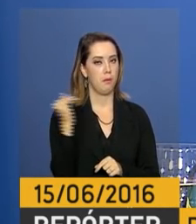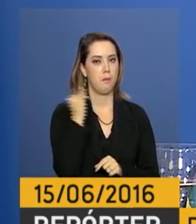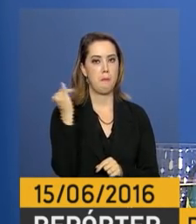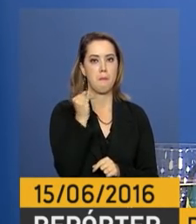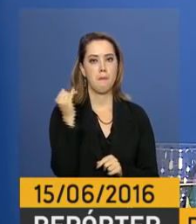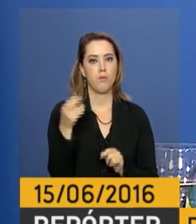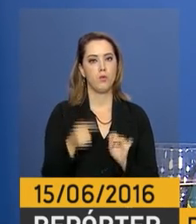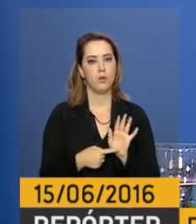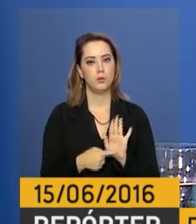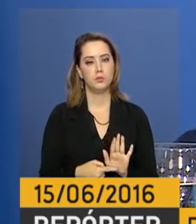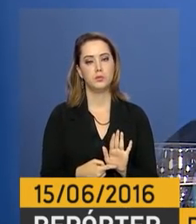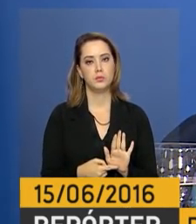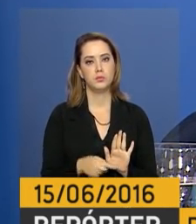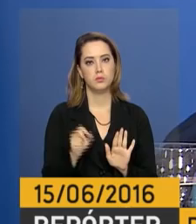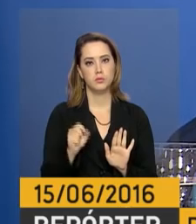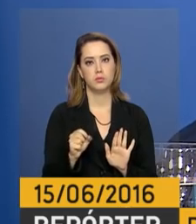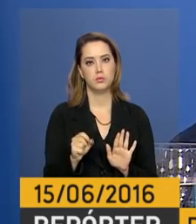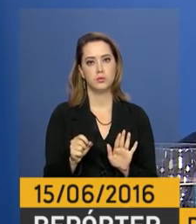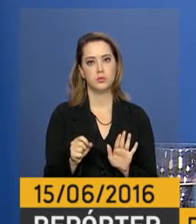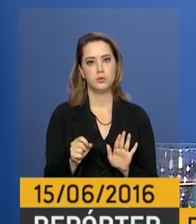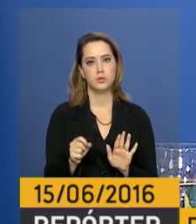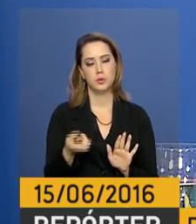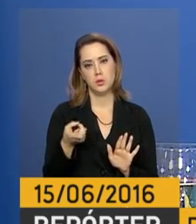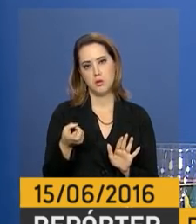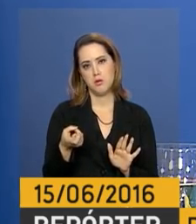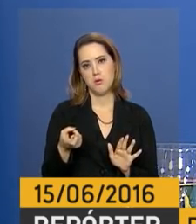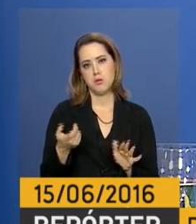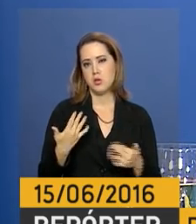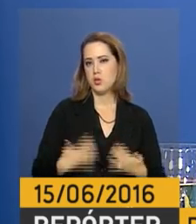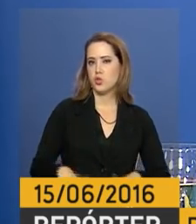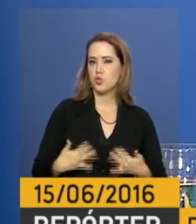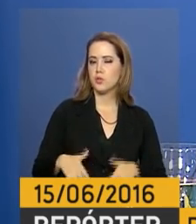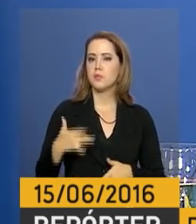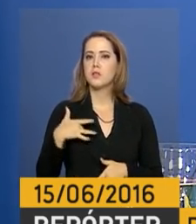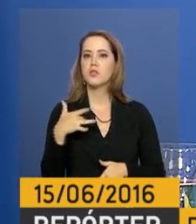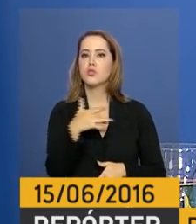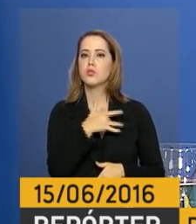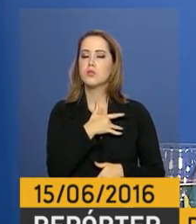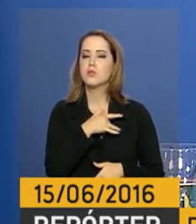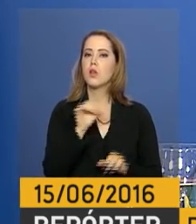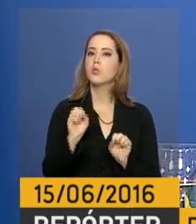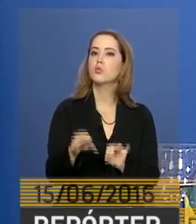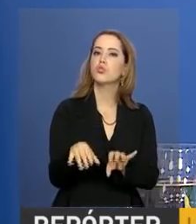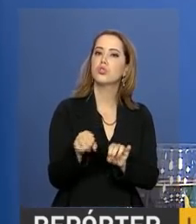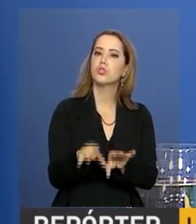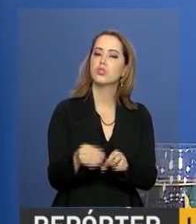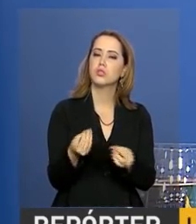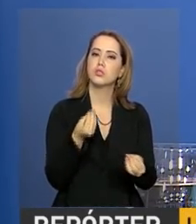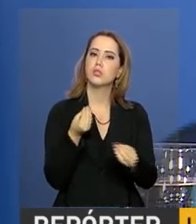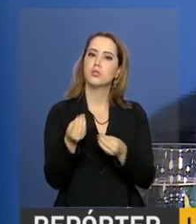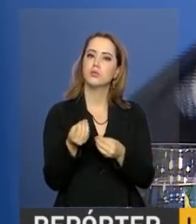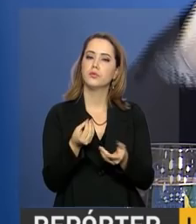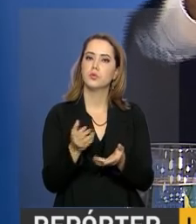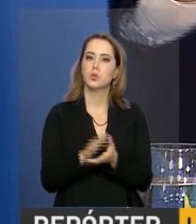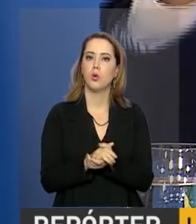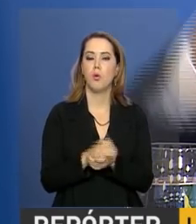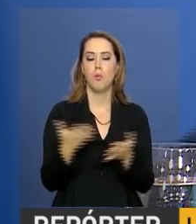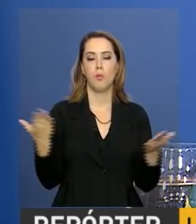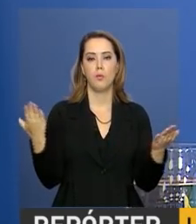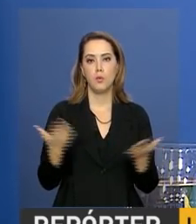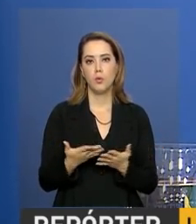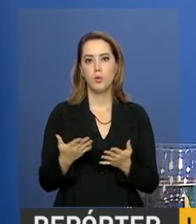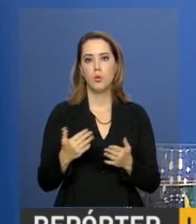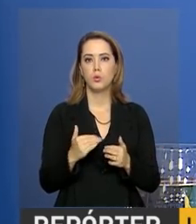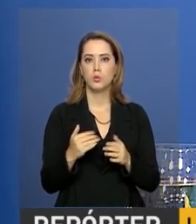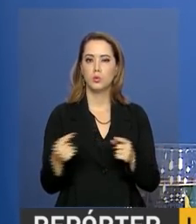colocado também fal as despesas de saúde e educação eh que hoje estão vinculadas ao